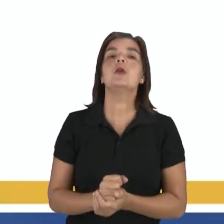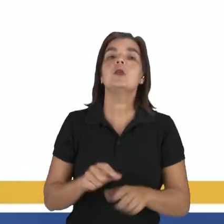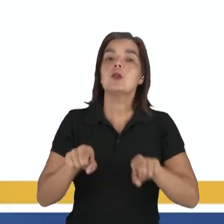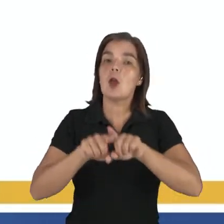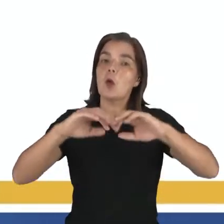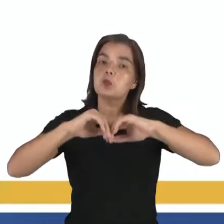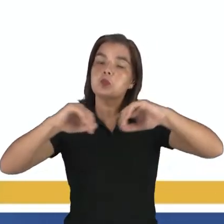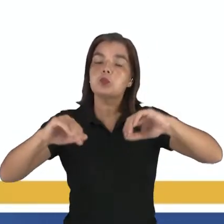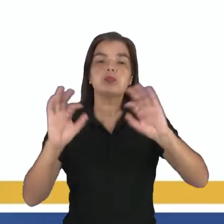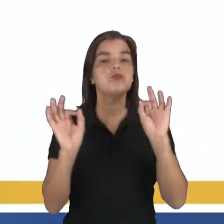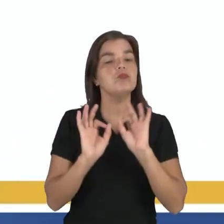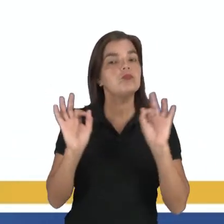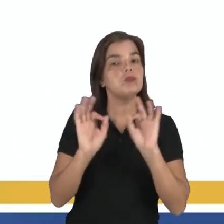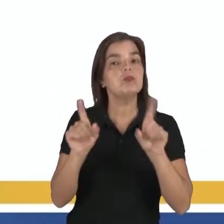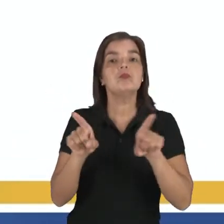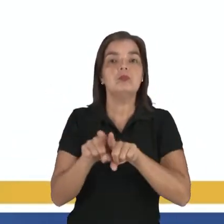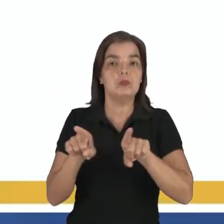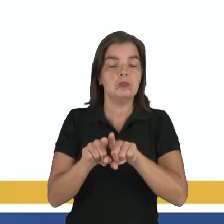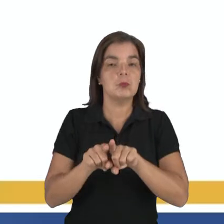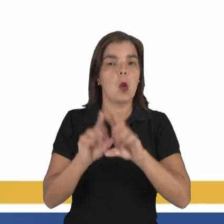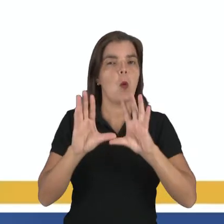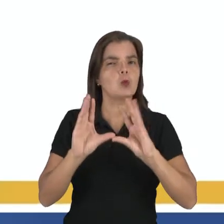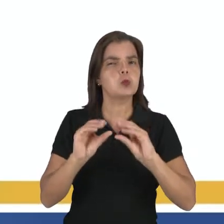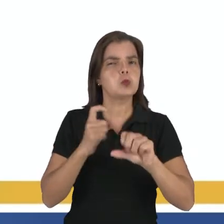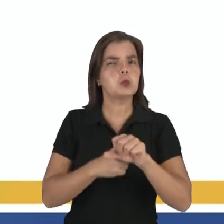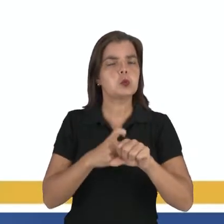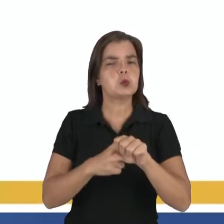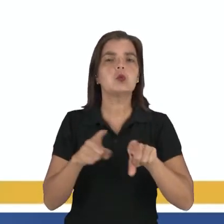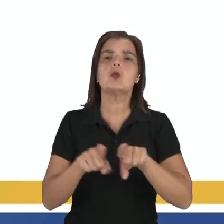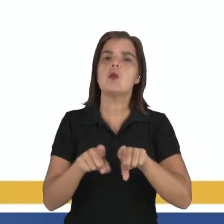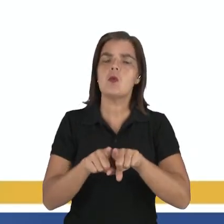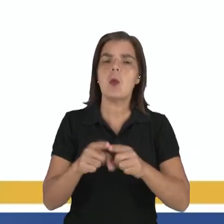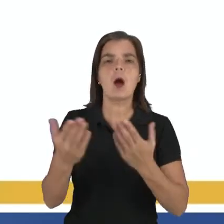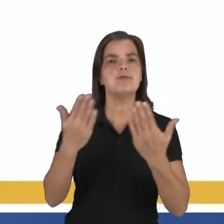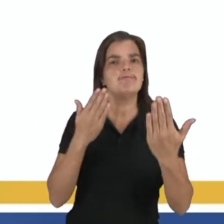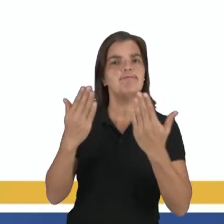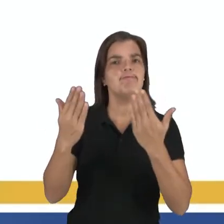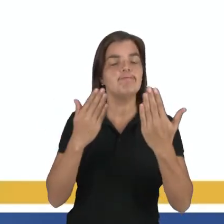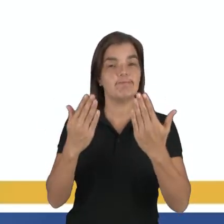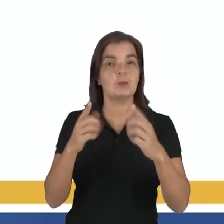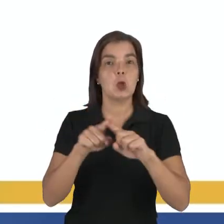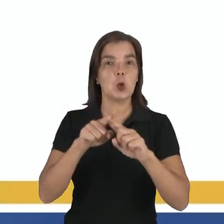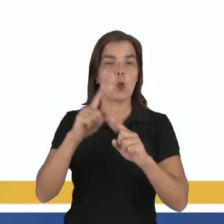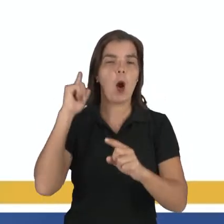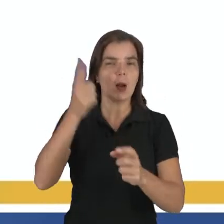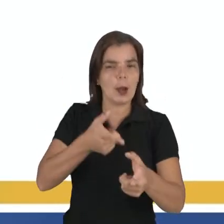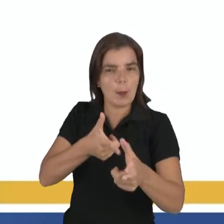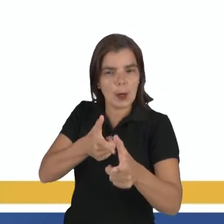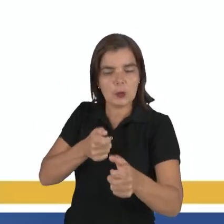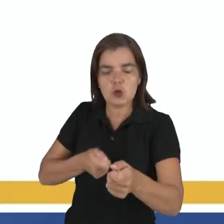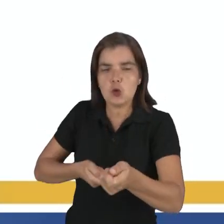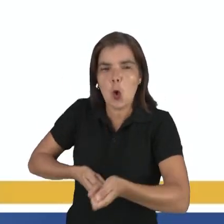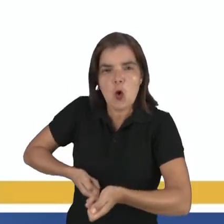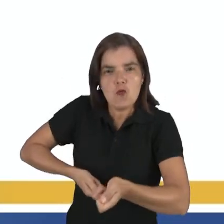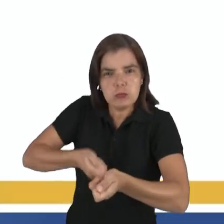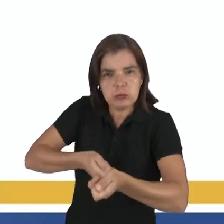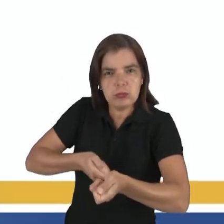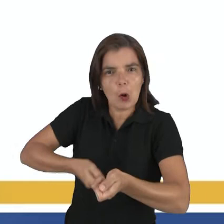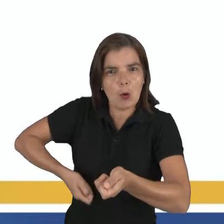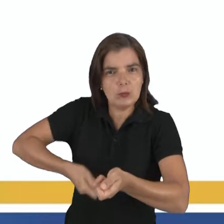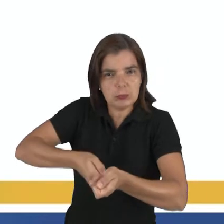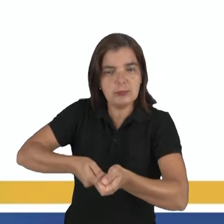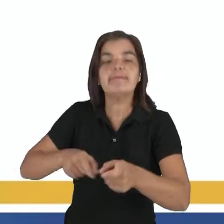indivisível, indestrutível e maciça. E aí eles fazem uma comparação da bola de sinuca, por ser esférica